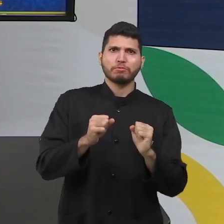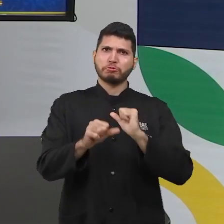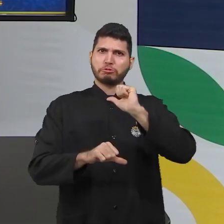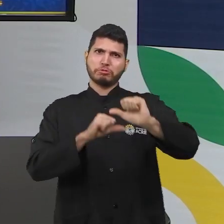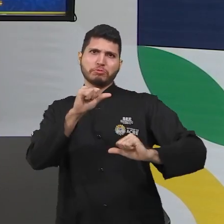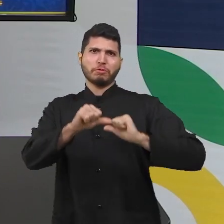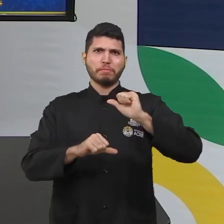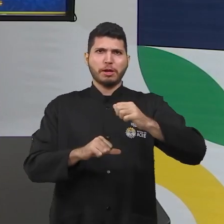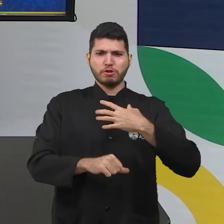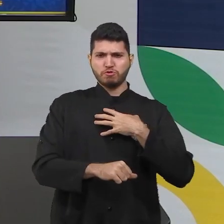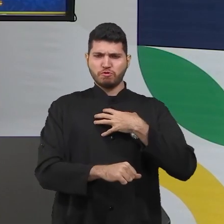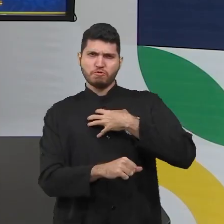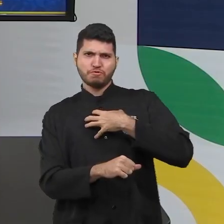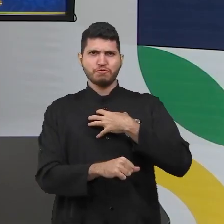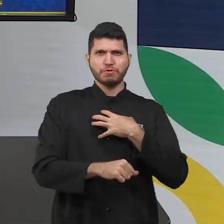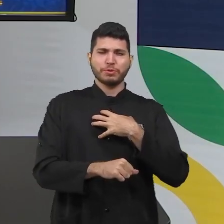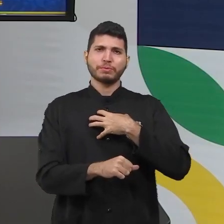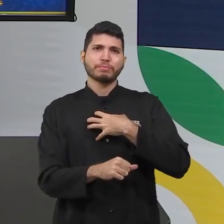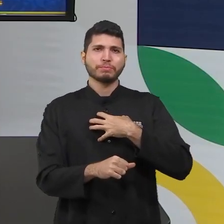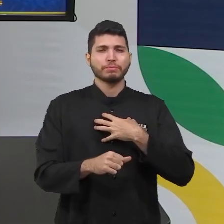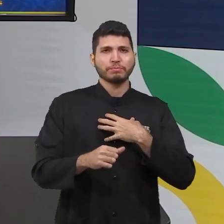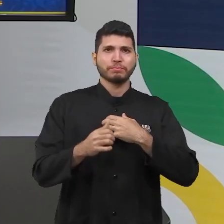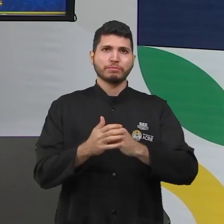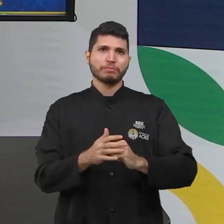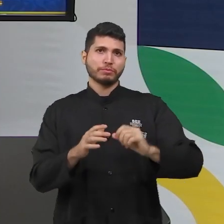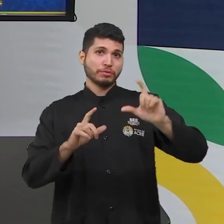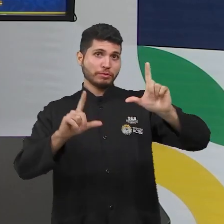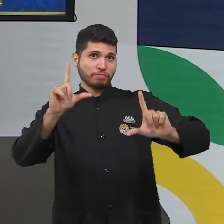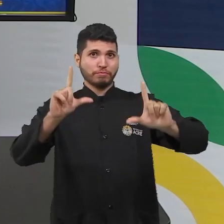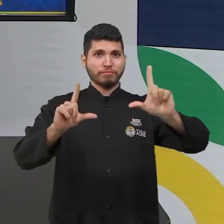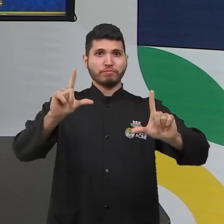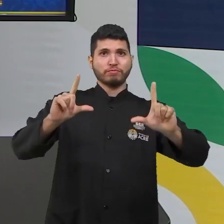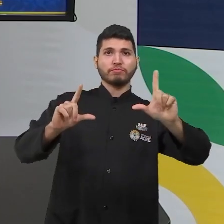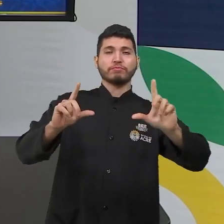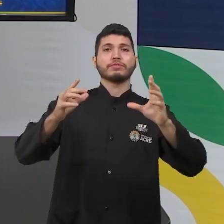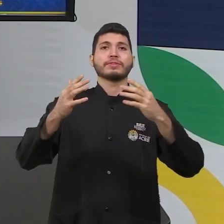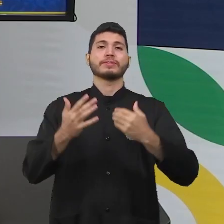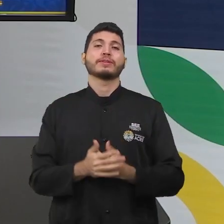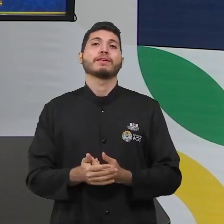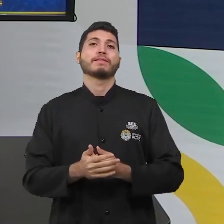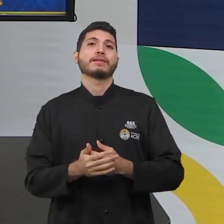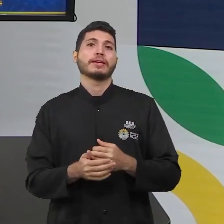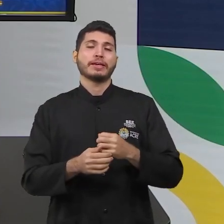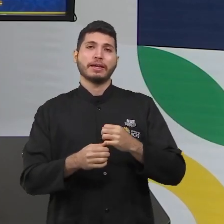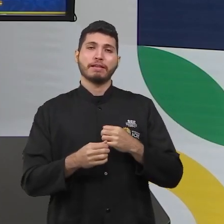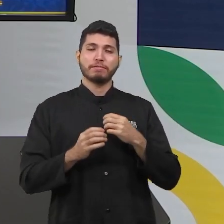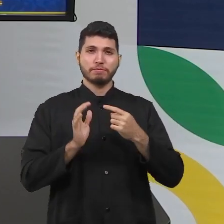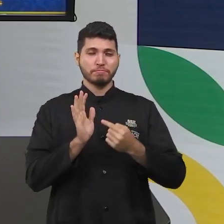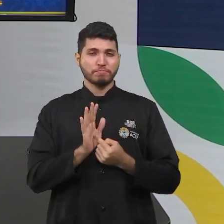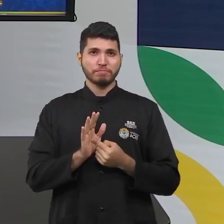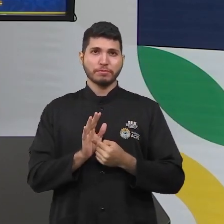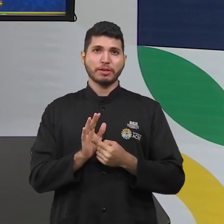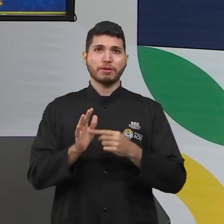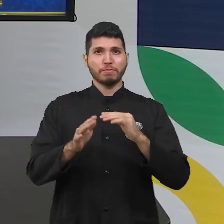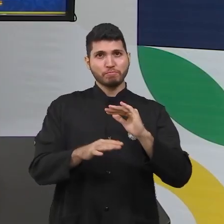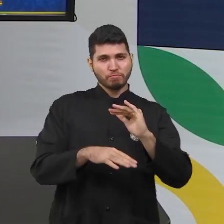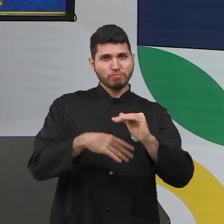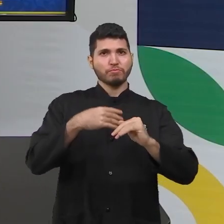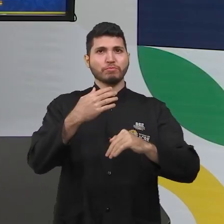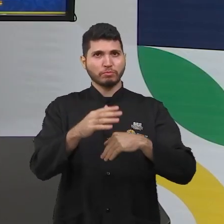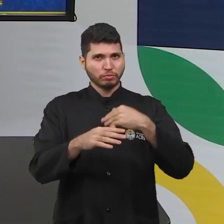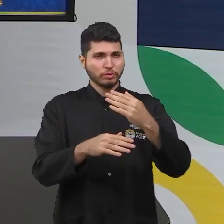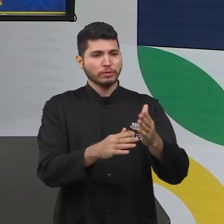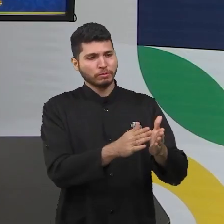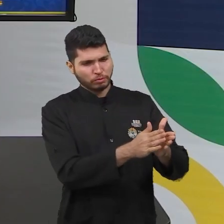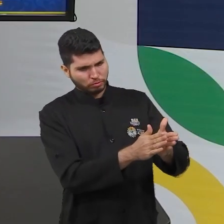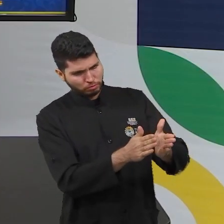acontecem na narrativa, na teledramaturgia, é em torno desse arco de cada personagem. Então, é uma construção desde